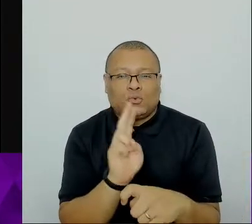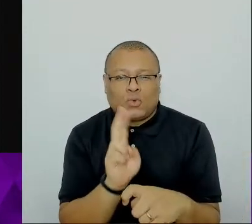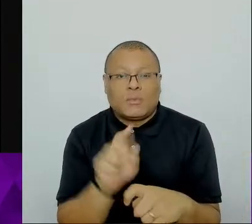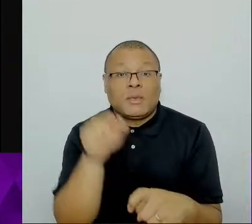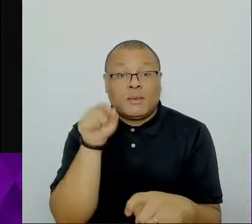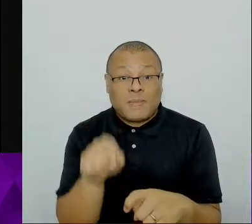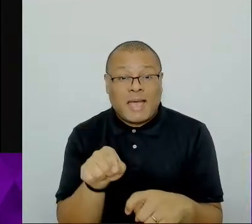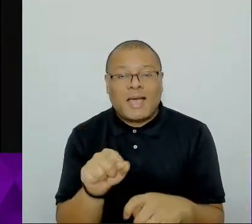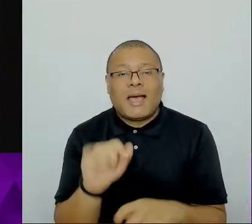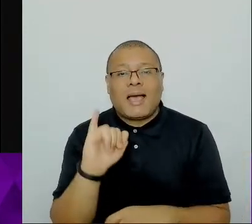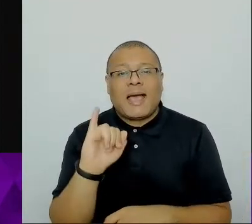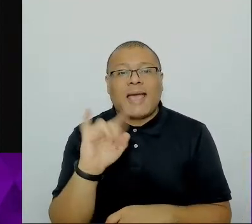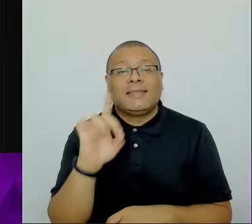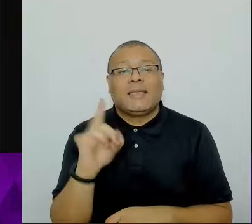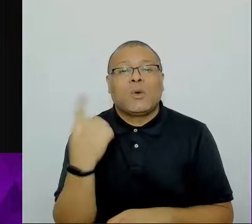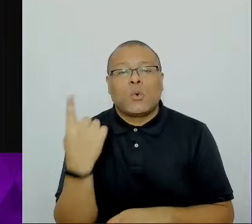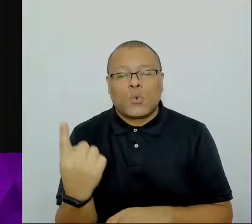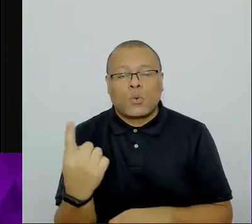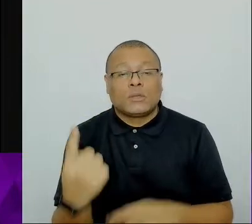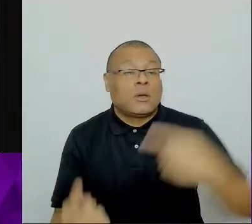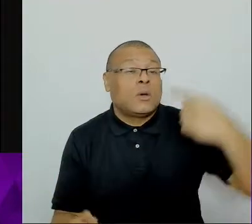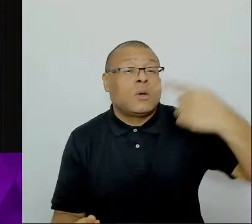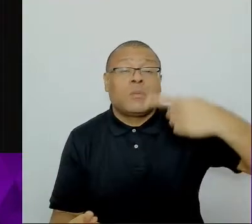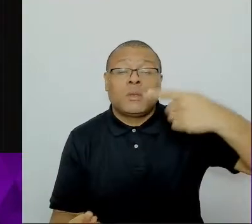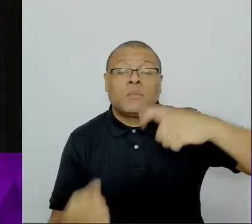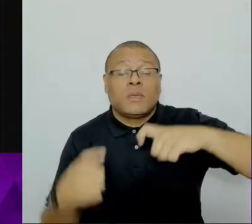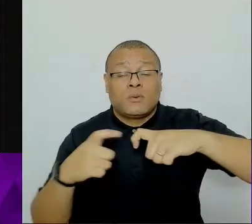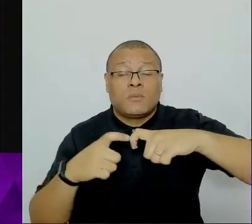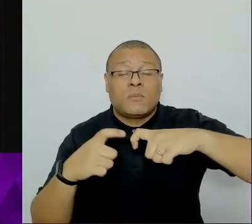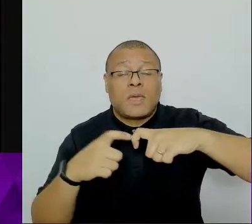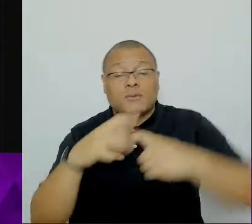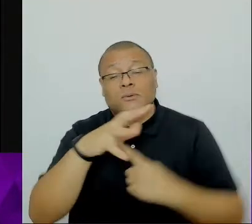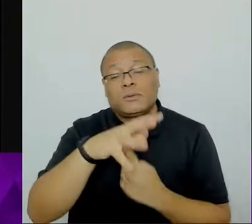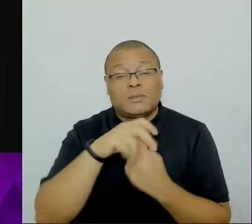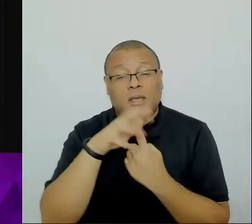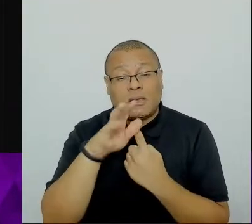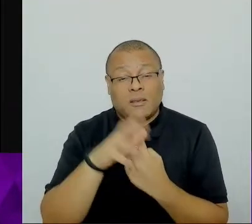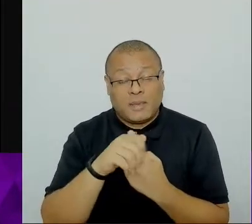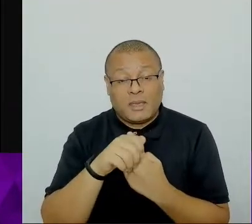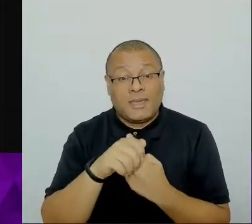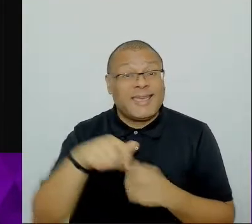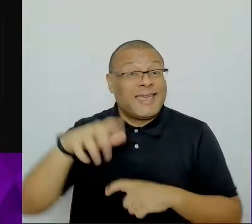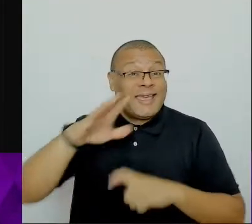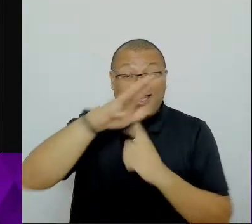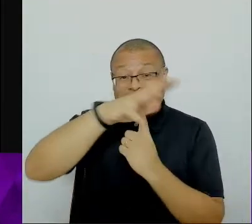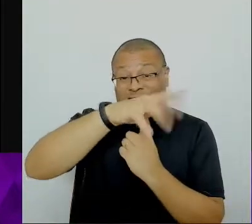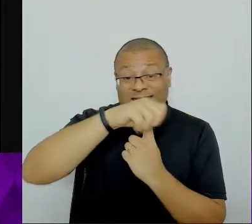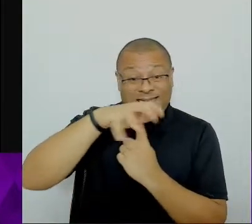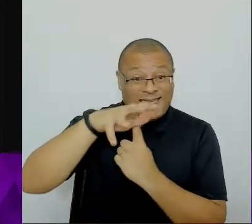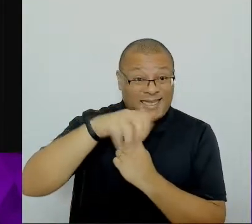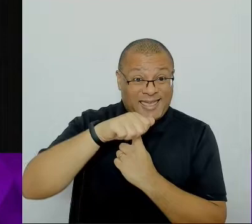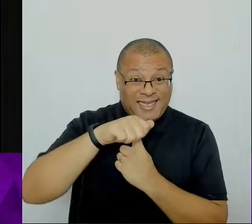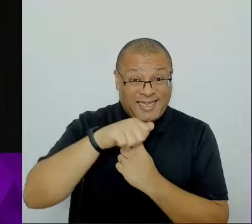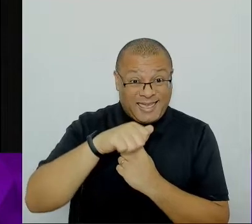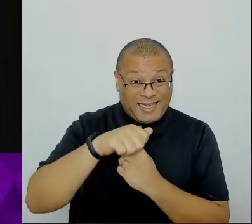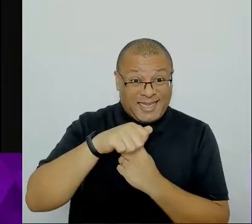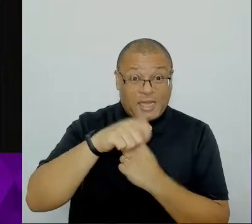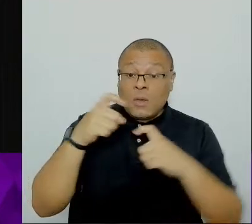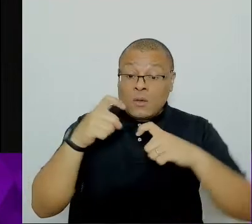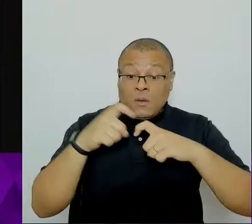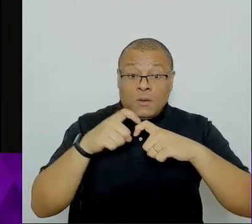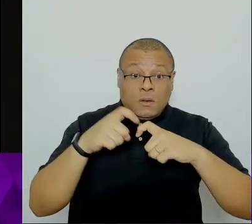gente estaria buscando o primeiro médico dessa API. E caso esse médico, caso essa API, caso esse recurso médico